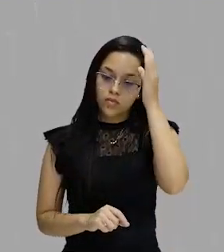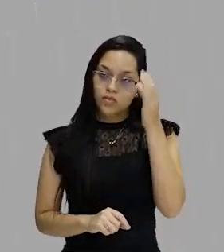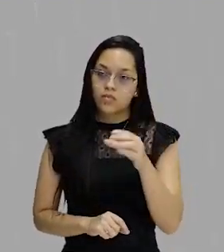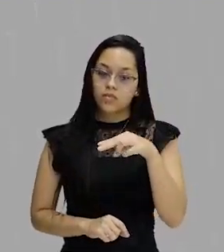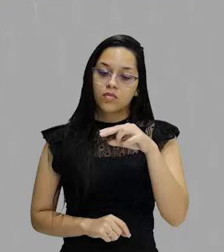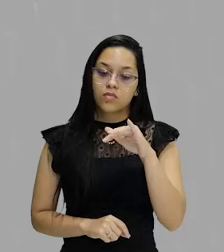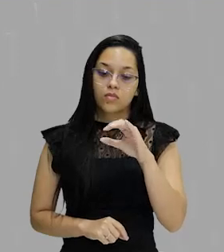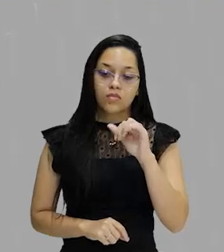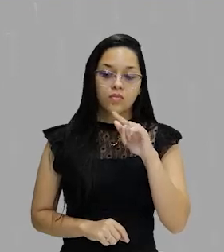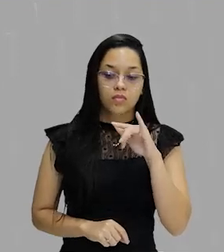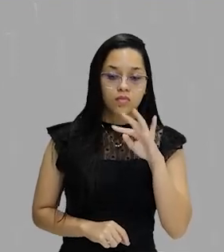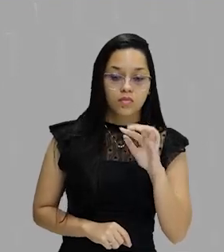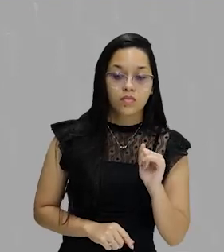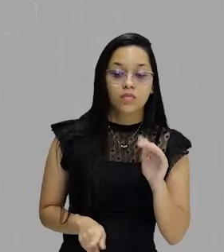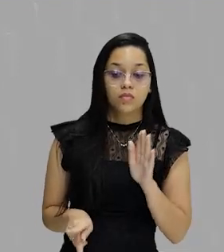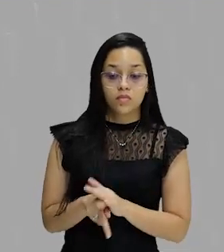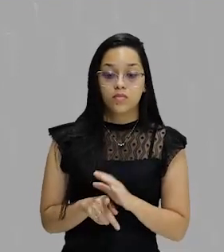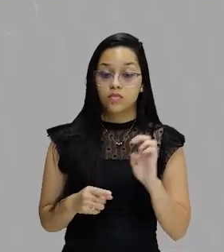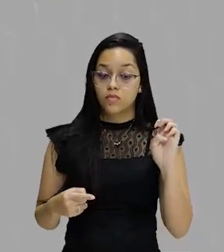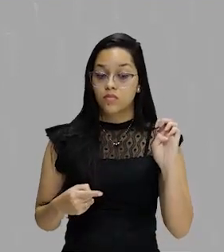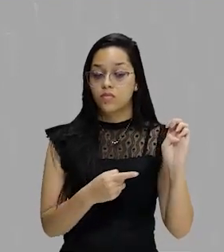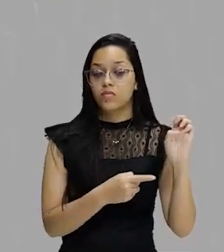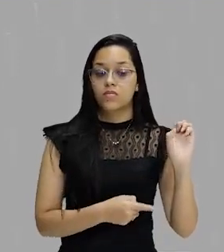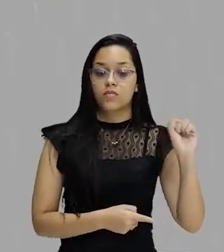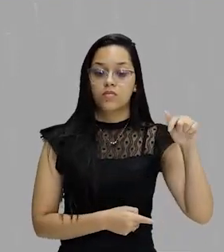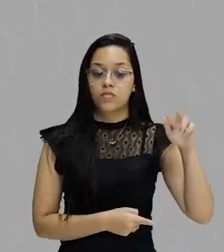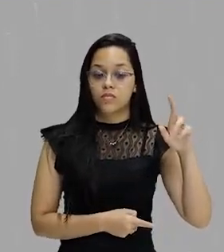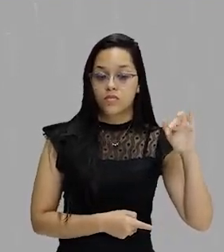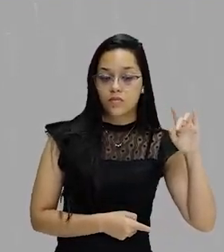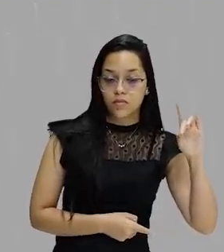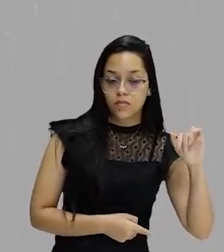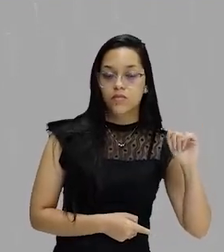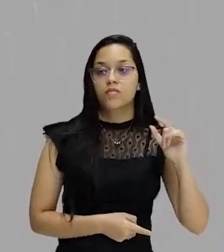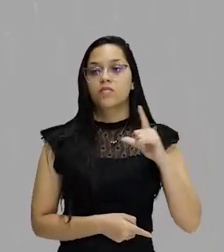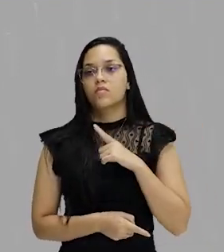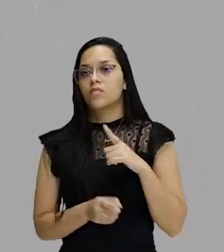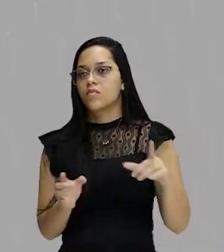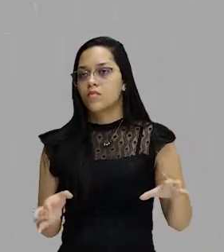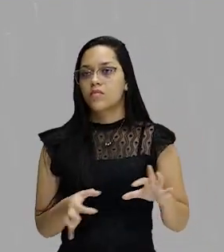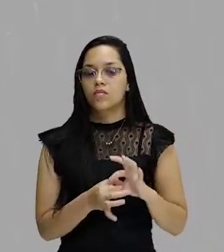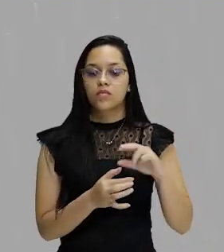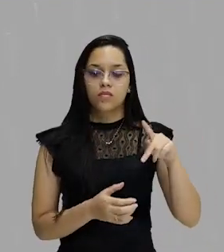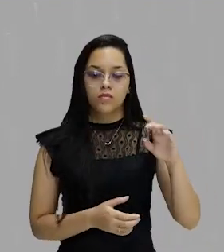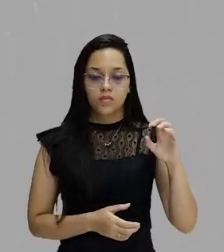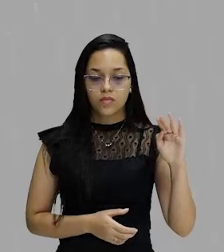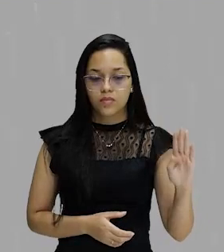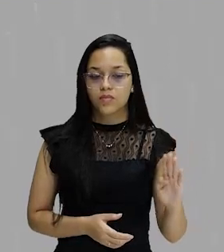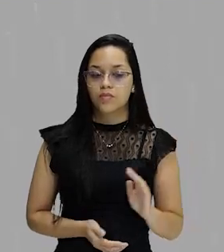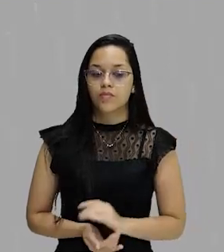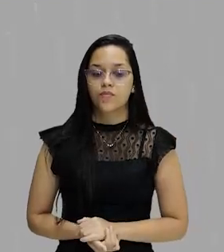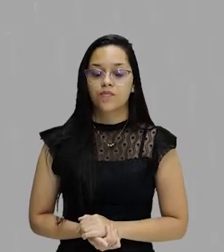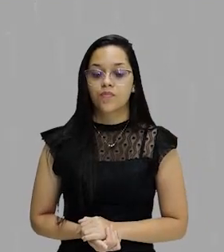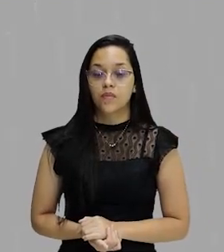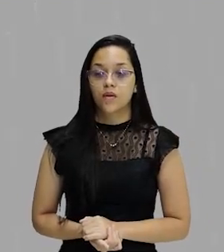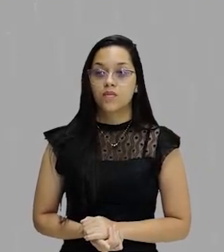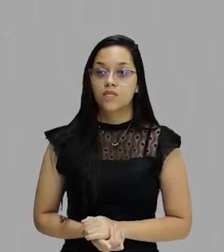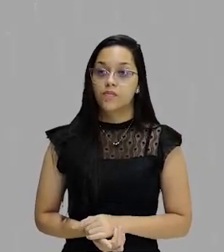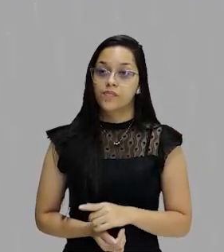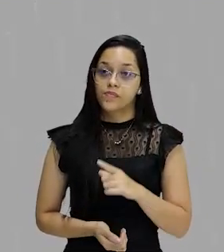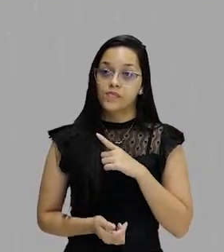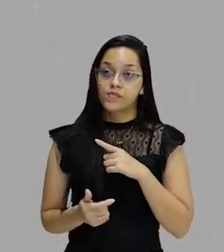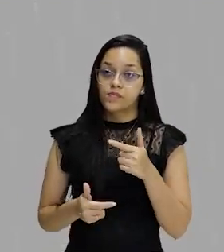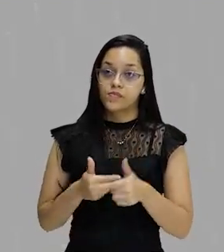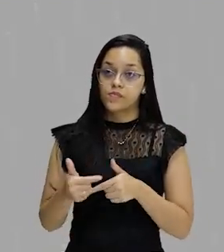nacionalista, de certa forma pela esquerda, porque boa parte dela está ligada ao PCB. Fundamenta-se na